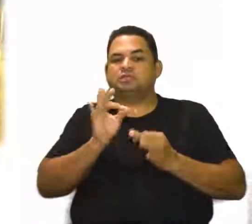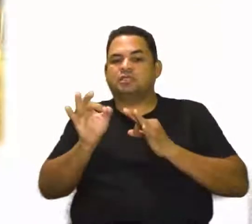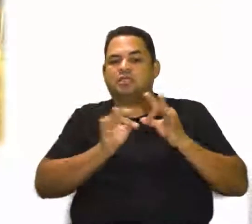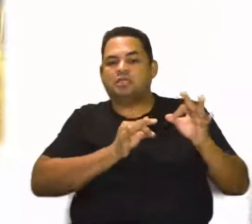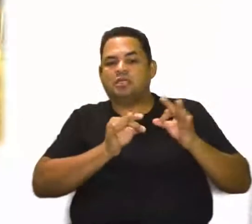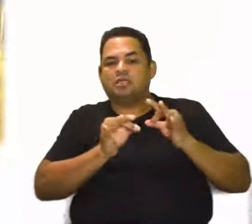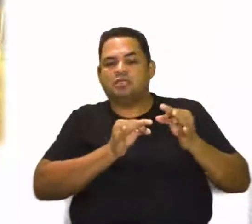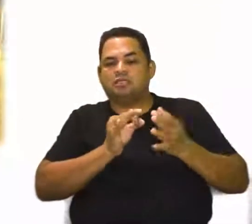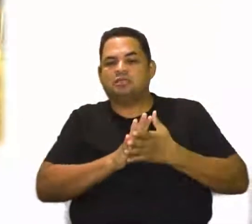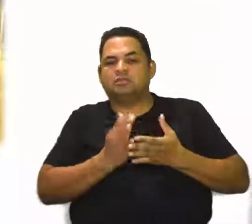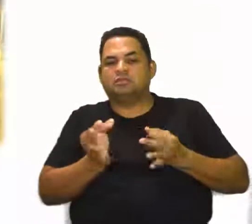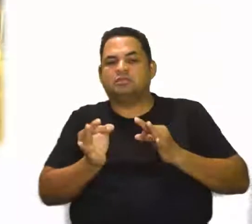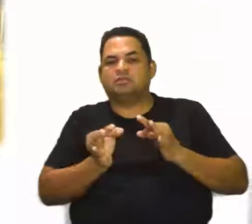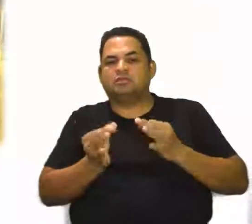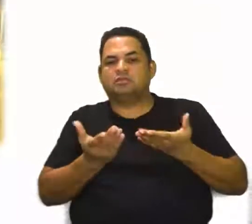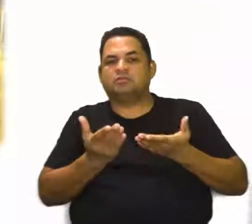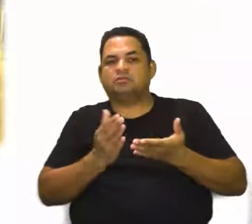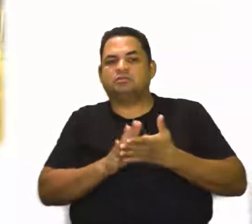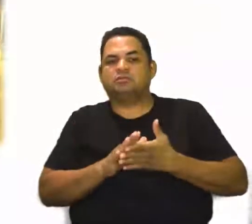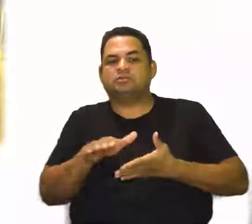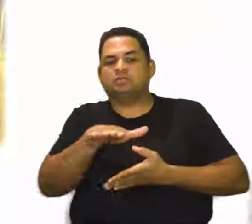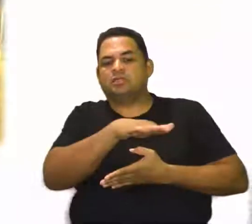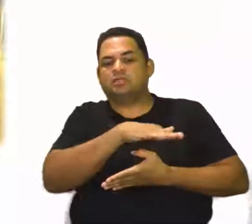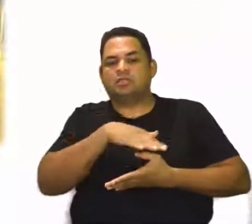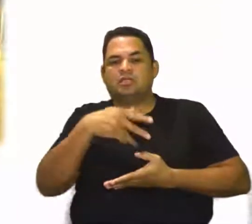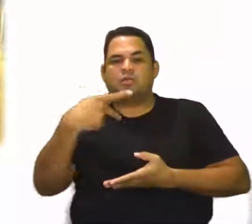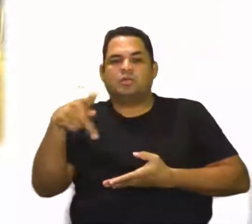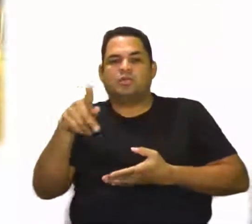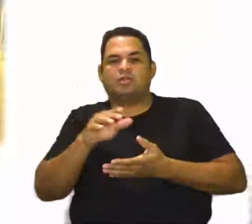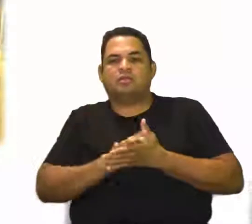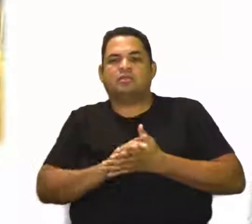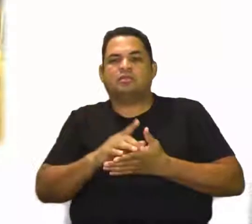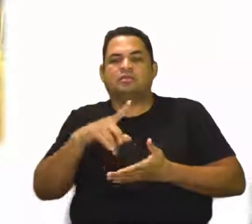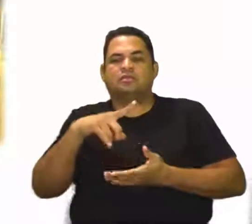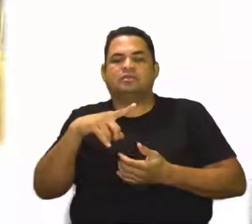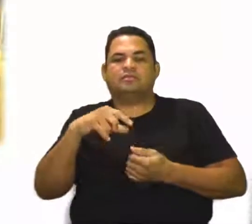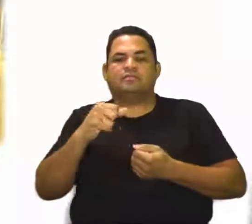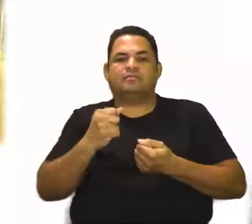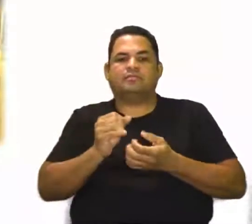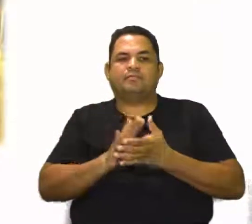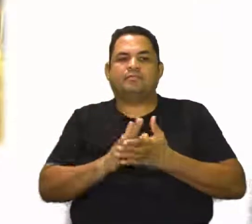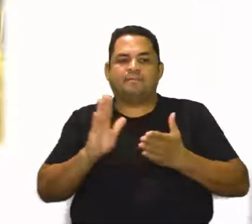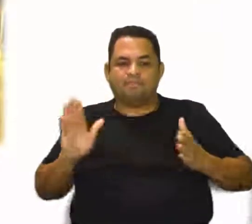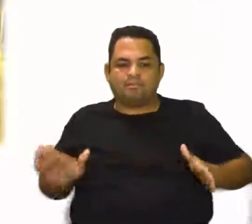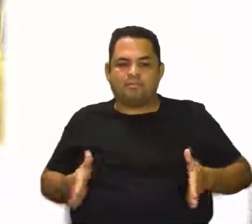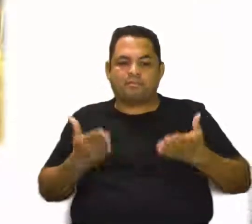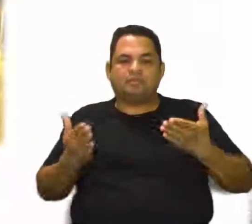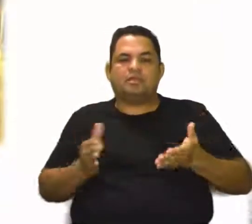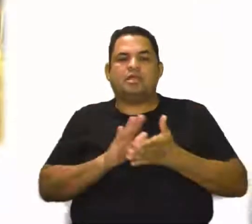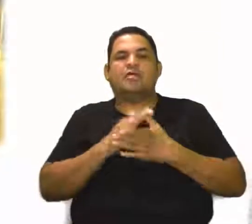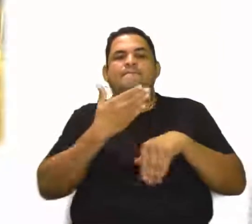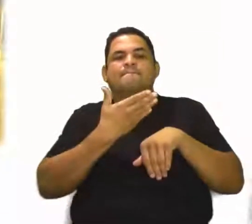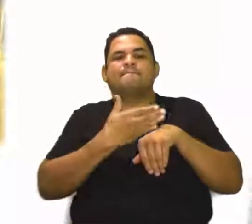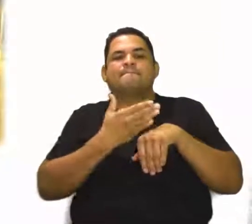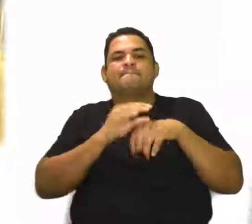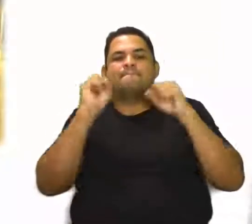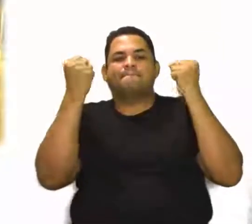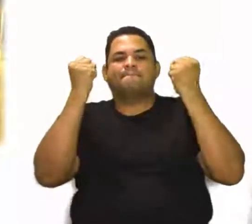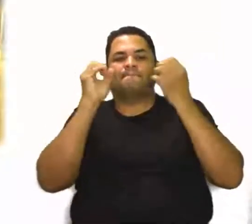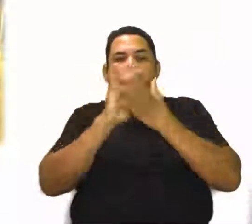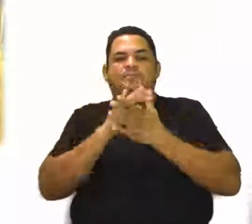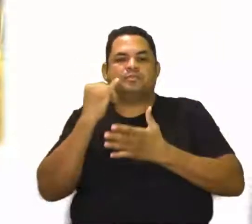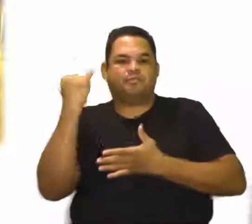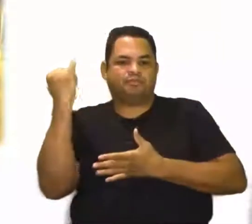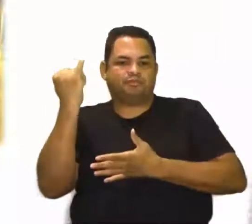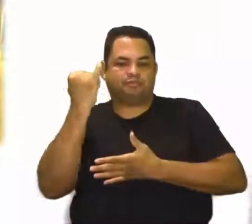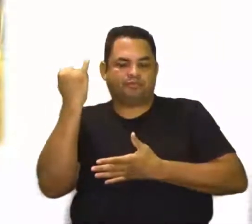essa implantação aí no seu local, para fomentar a prática da atividade física. E é importante,